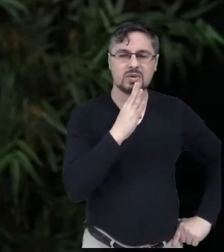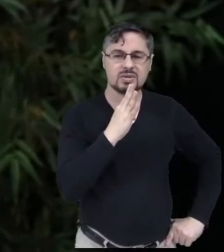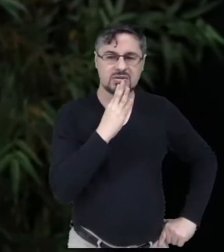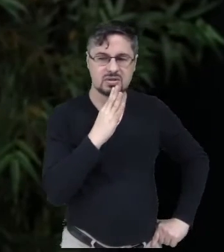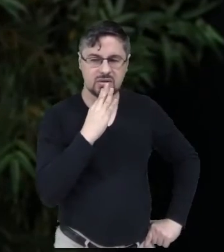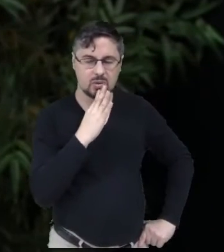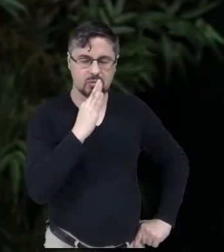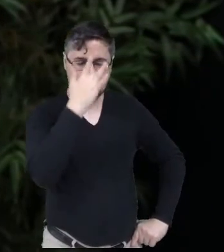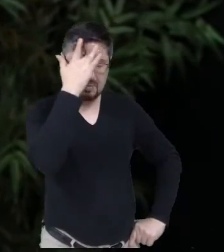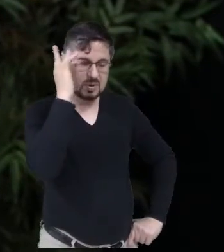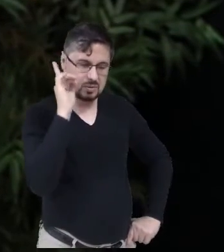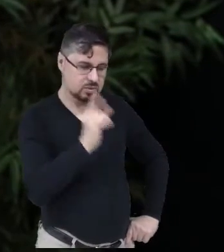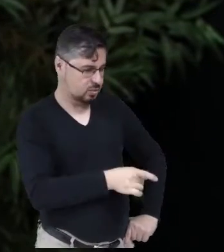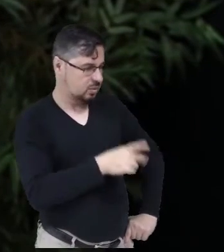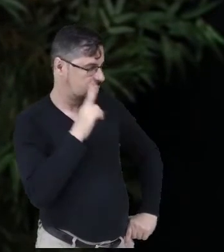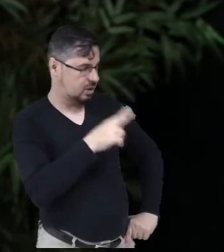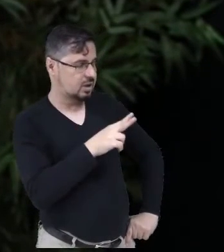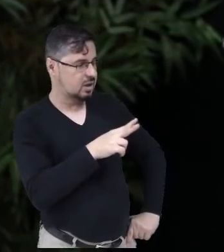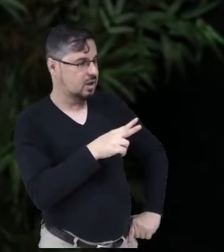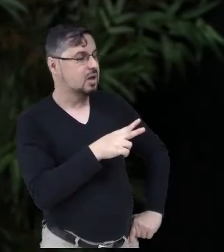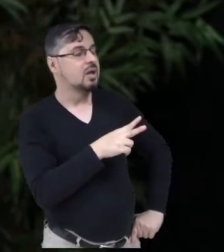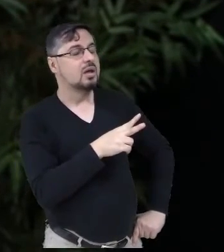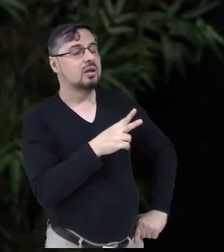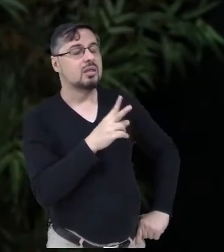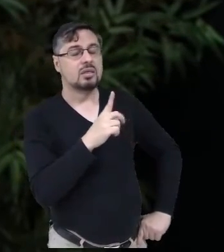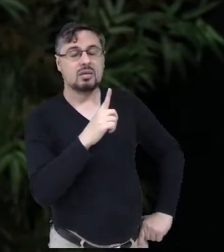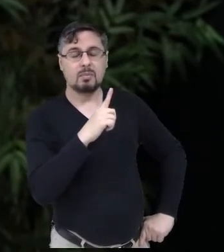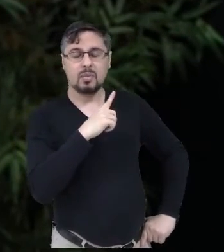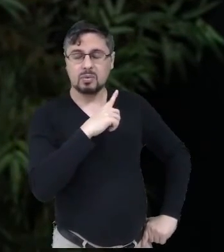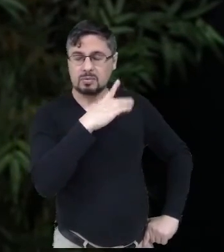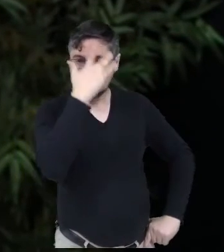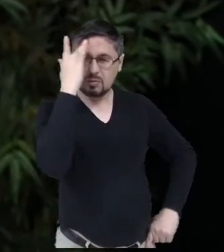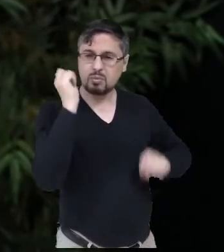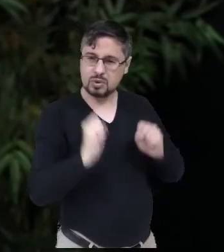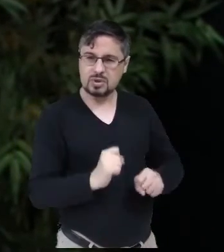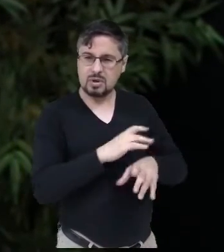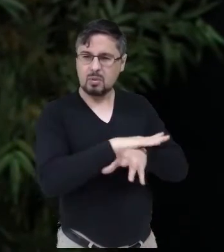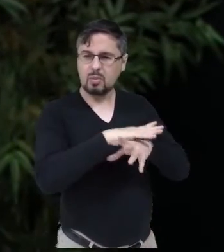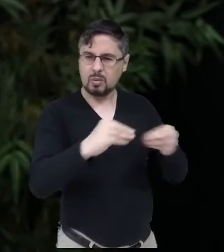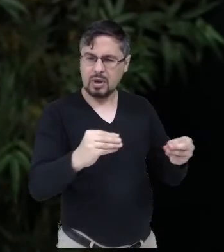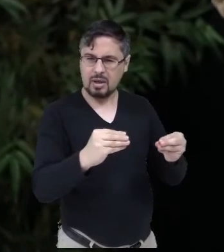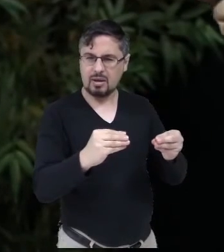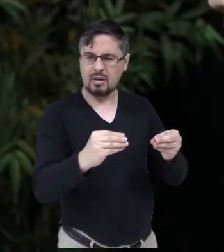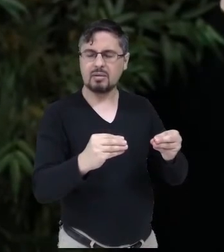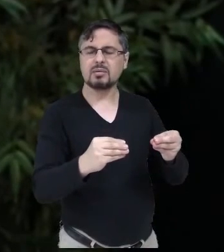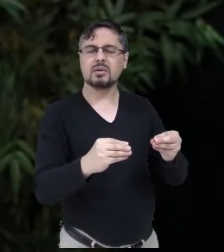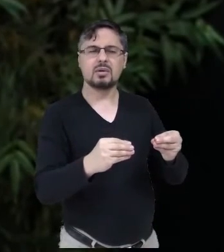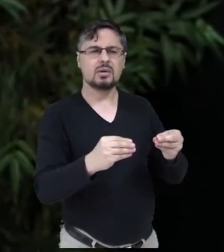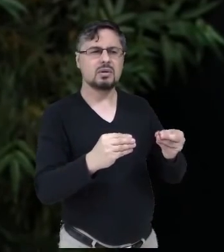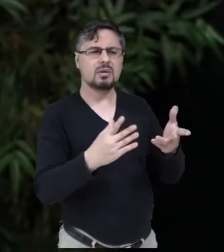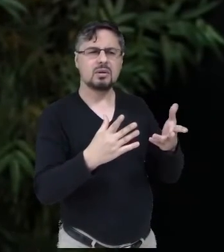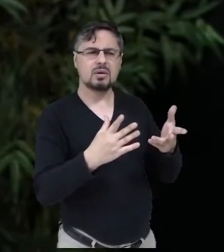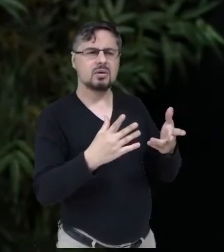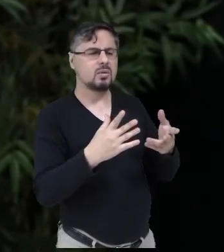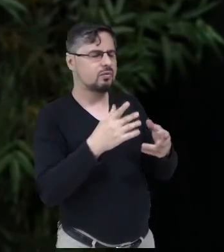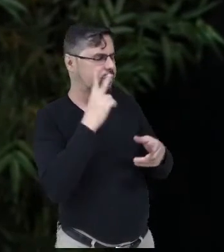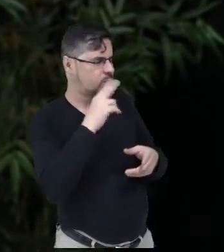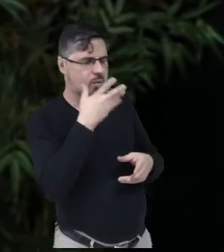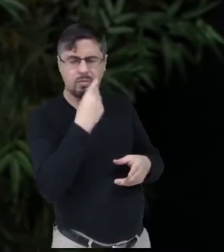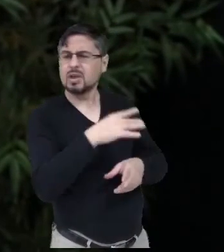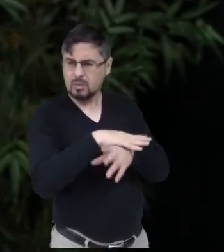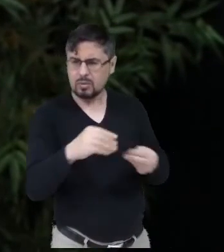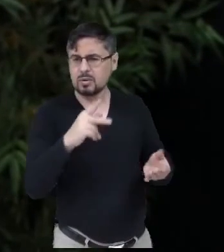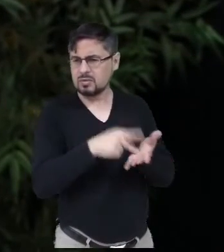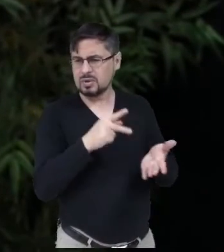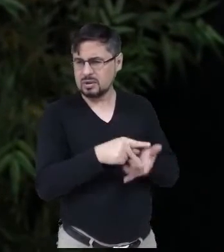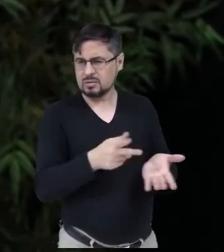foi ver aquele ex-leproso curado? Que testemunho foi para o sumo sacerdote? Que testemunho também é, meu irmão e minha irmã, ver